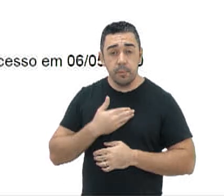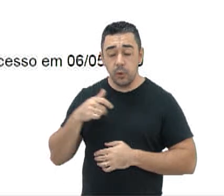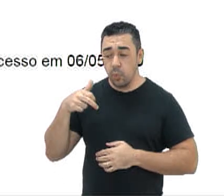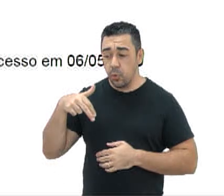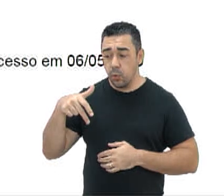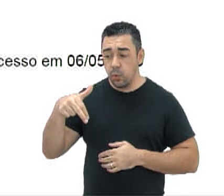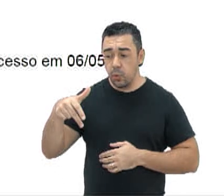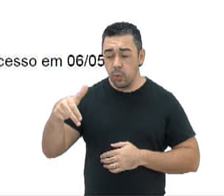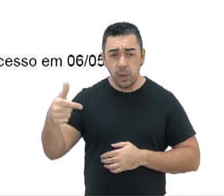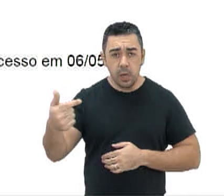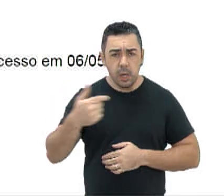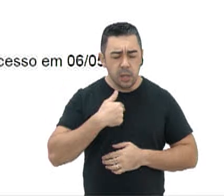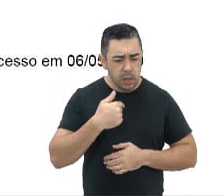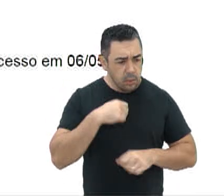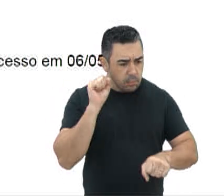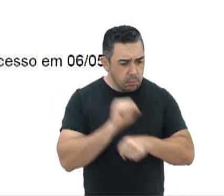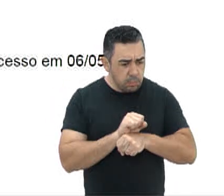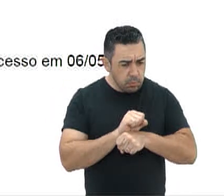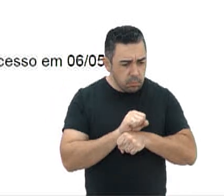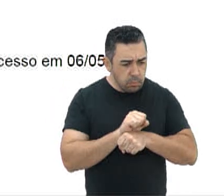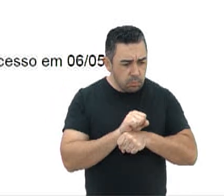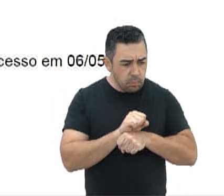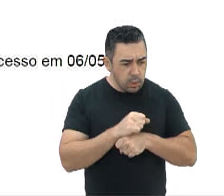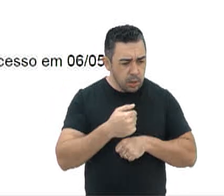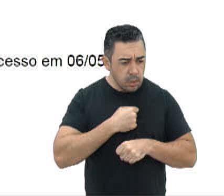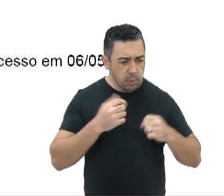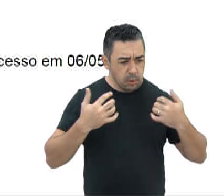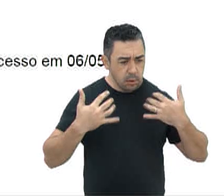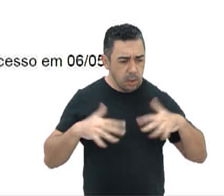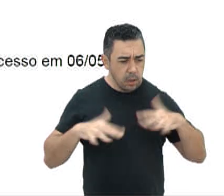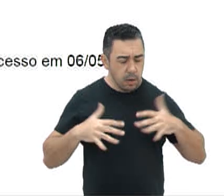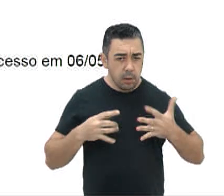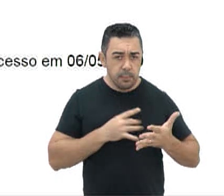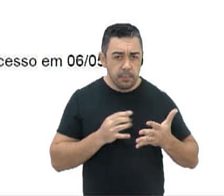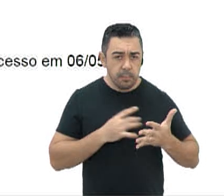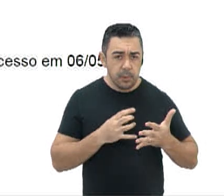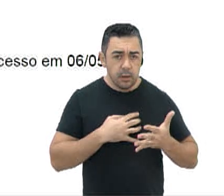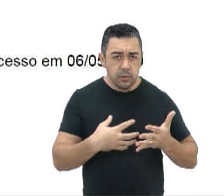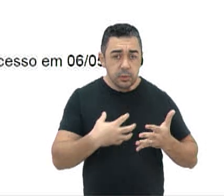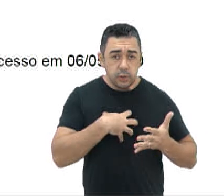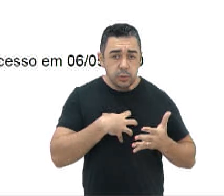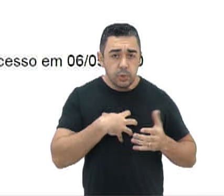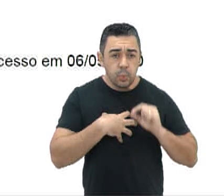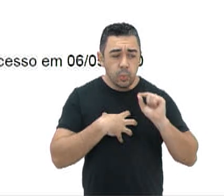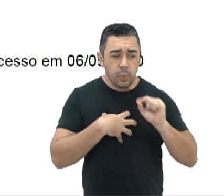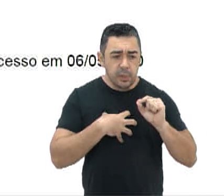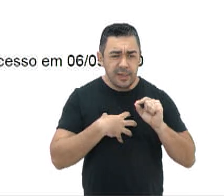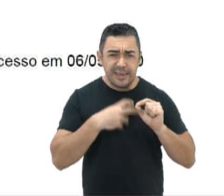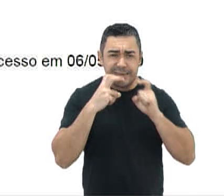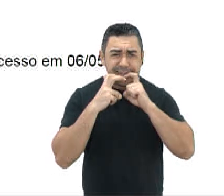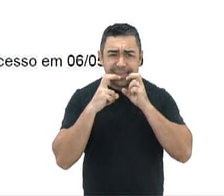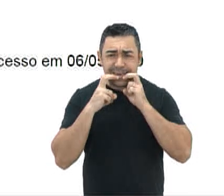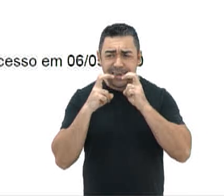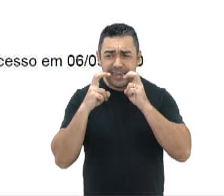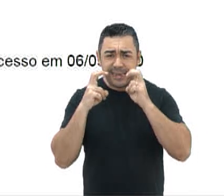permanecia preso no mesmo lugar, tremendo de medo, e sentia que uma gritaria